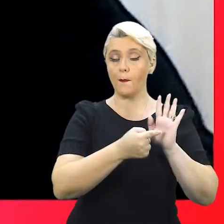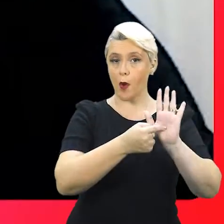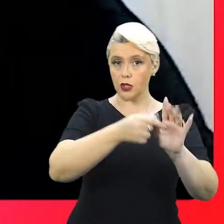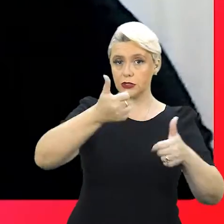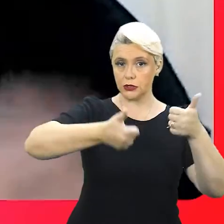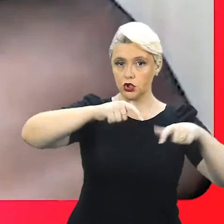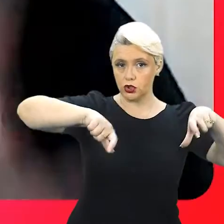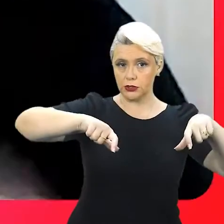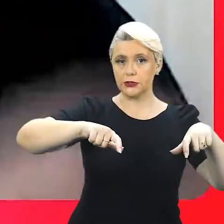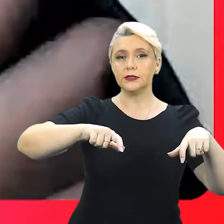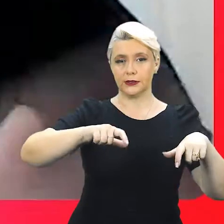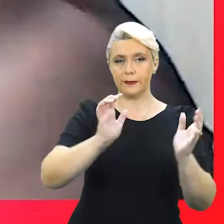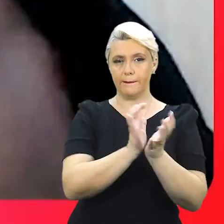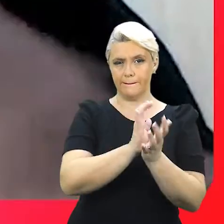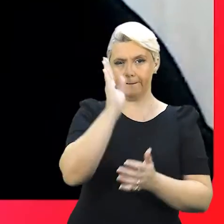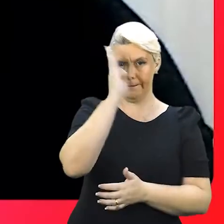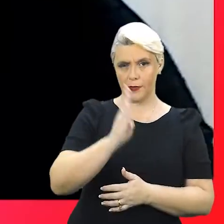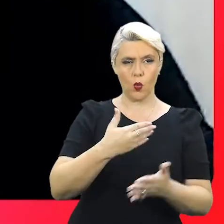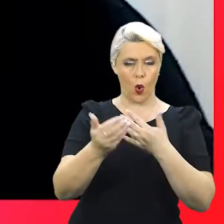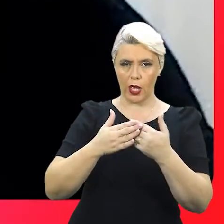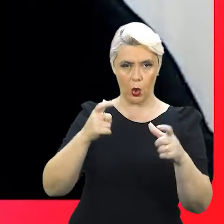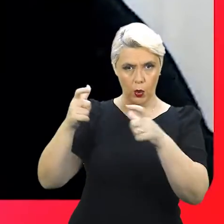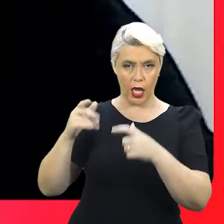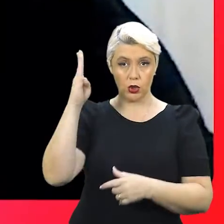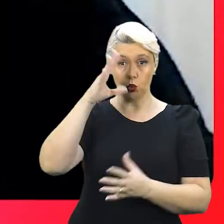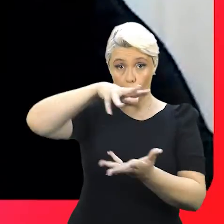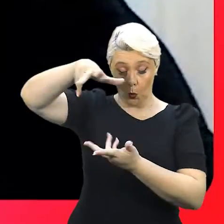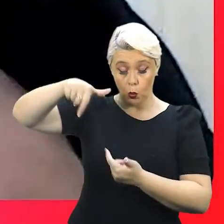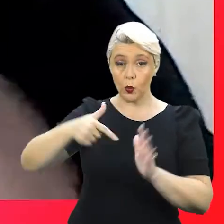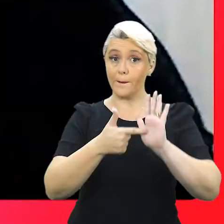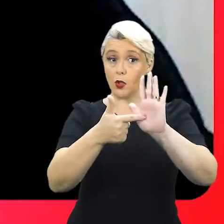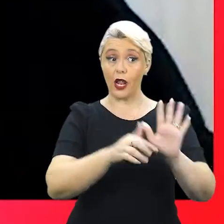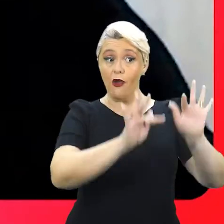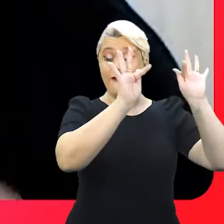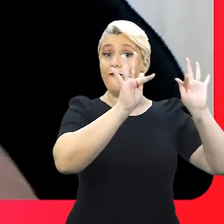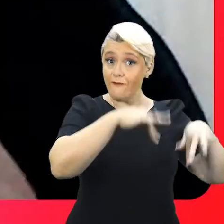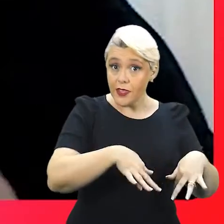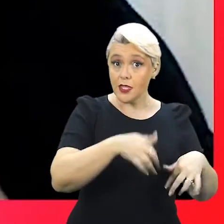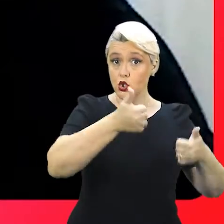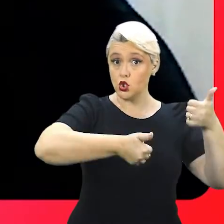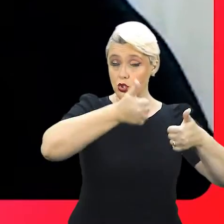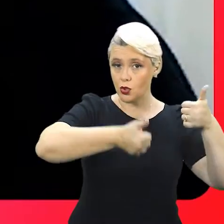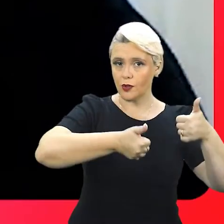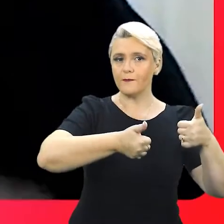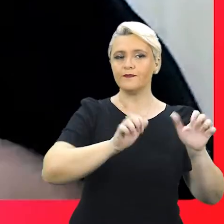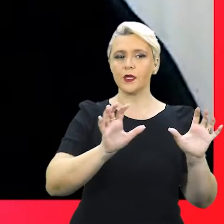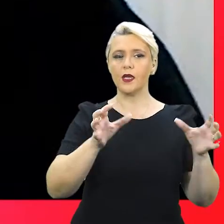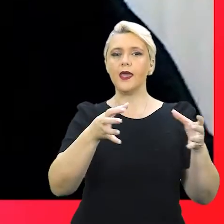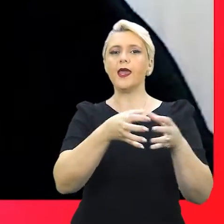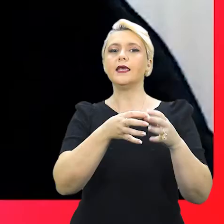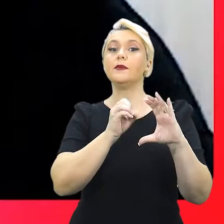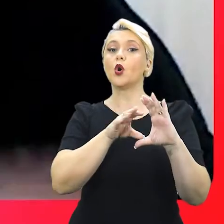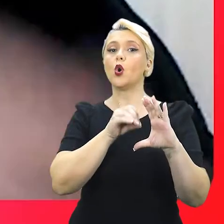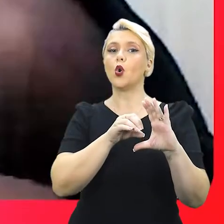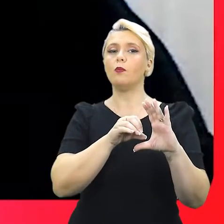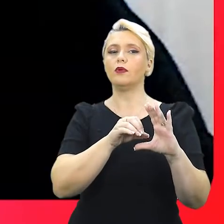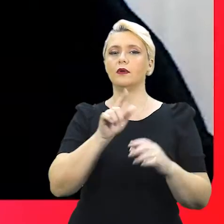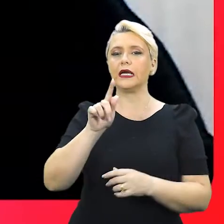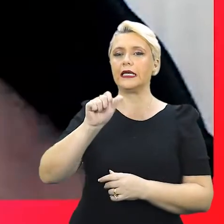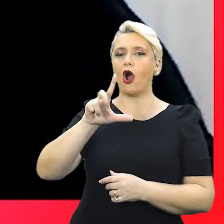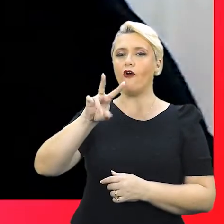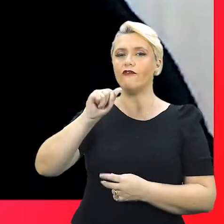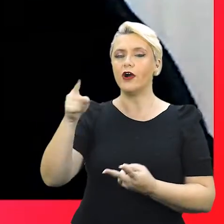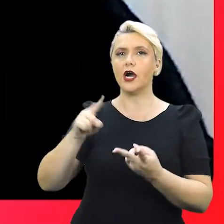jogo da seleção brasileira em qualquer lugar do mundo, e acabava o jogo, a equipe da Globo, o Galvão,